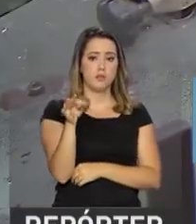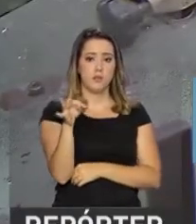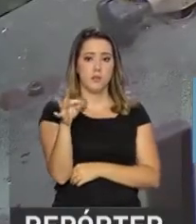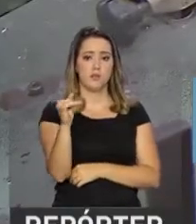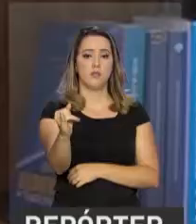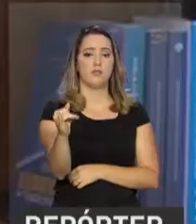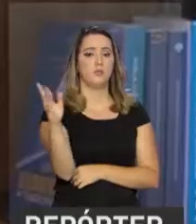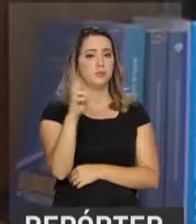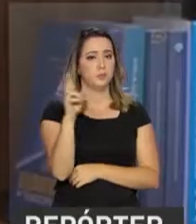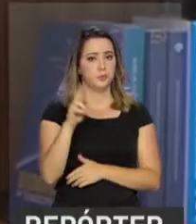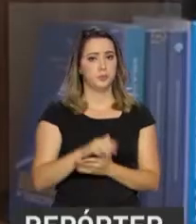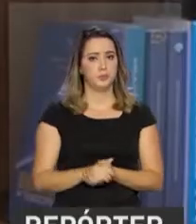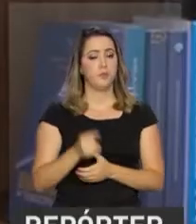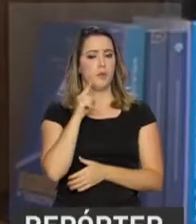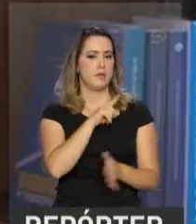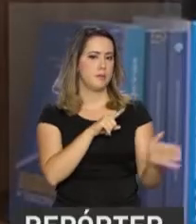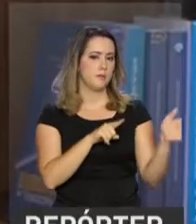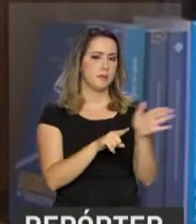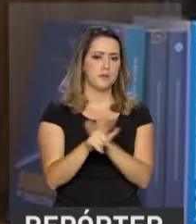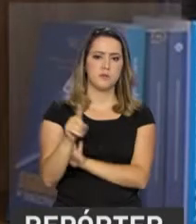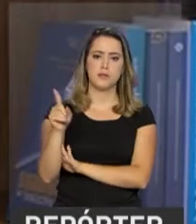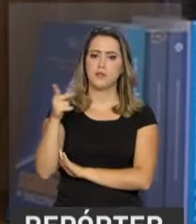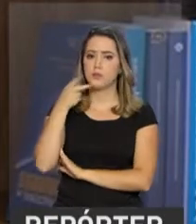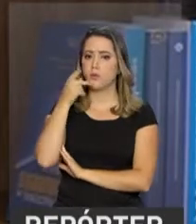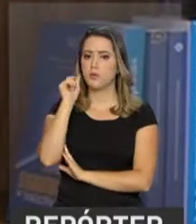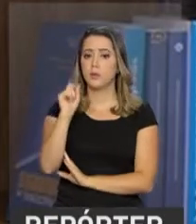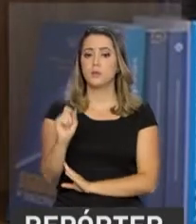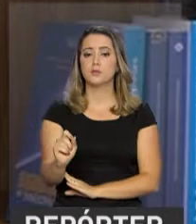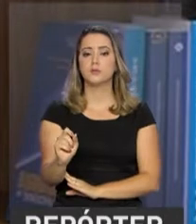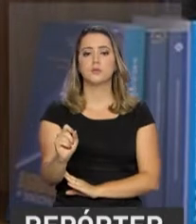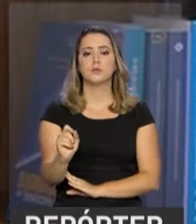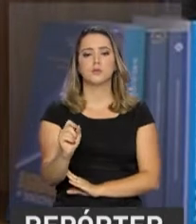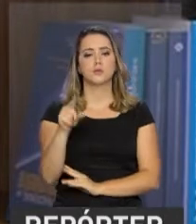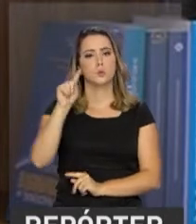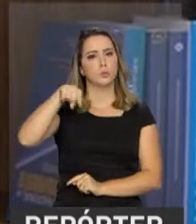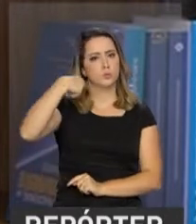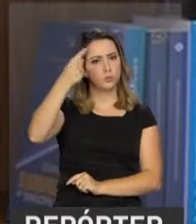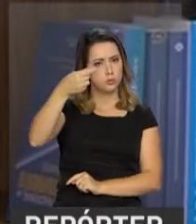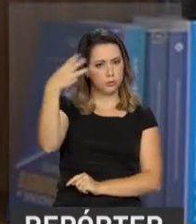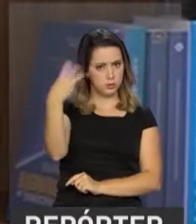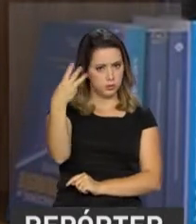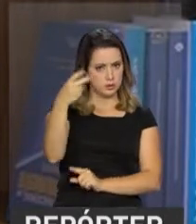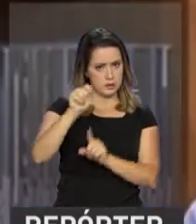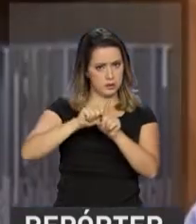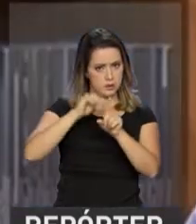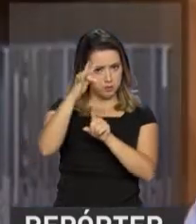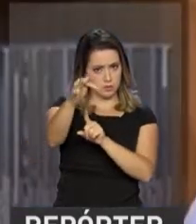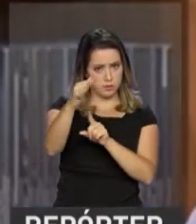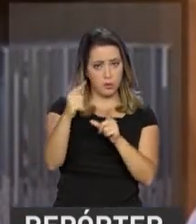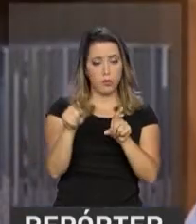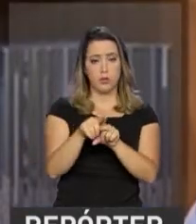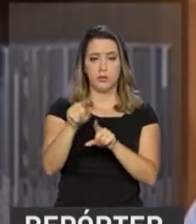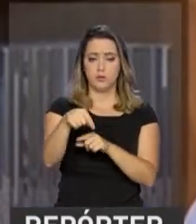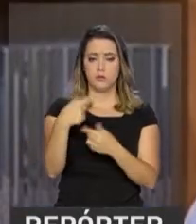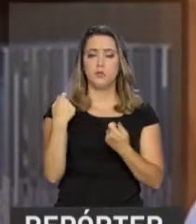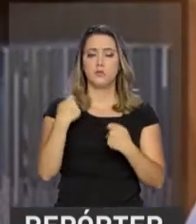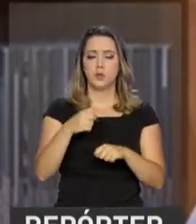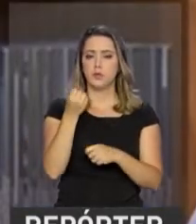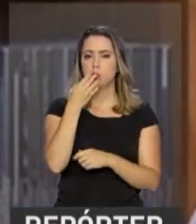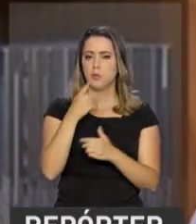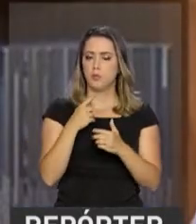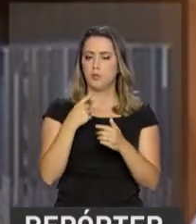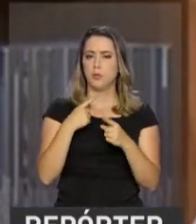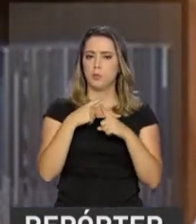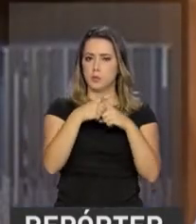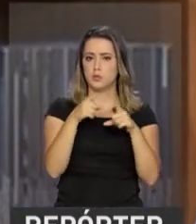de reais este pesquisador afirma que as projeções para o próximo trimestre são positivas e defende as reformas em andamento no